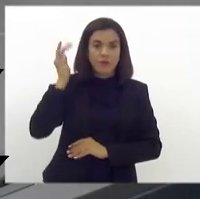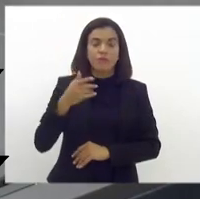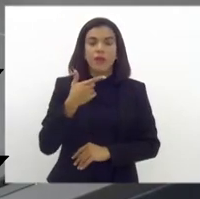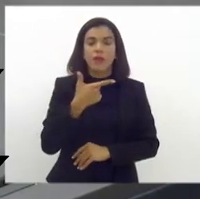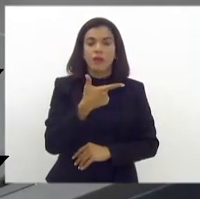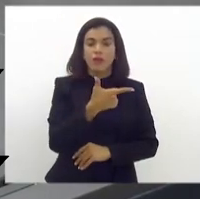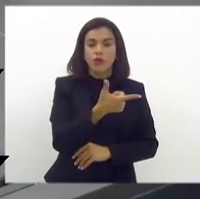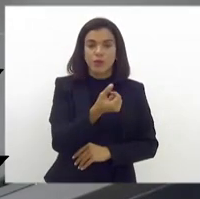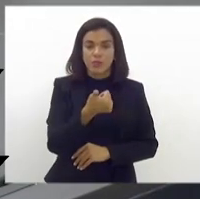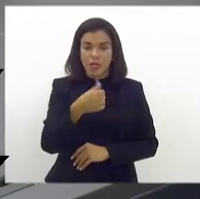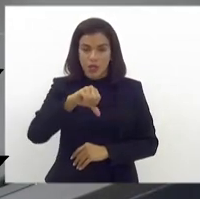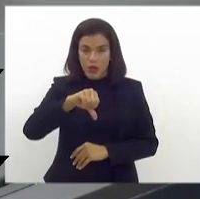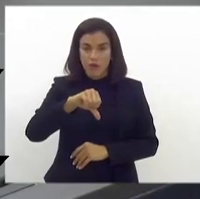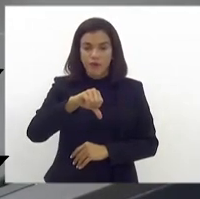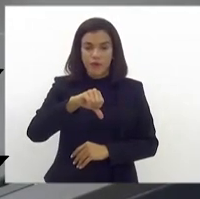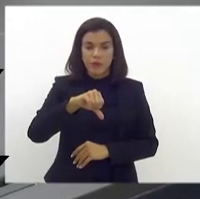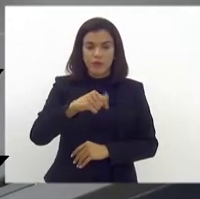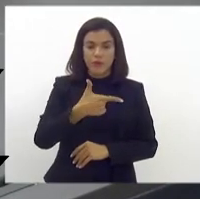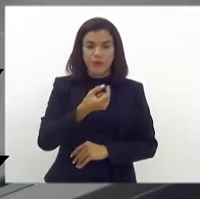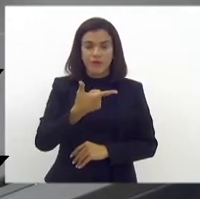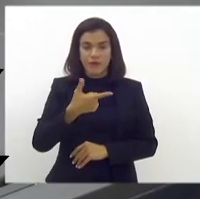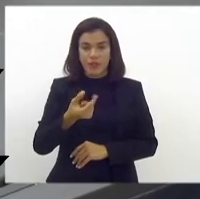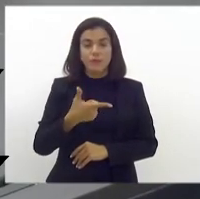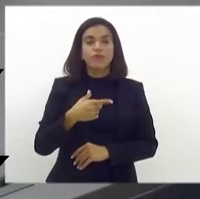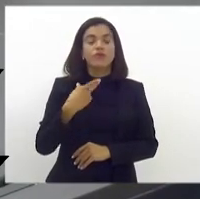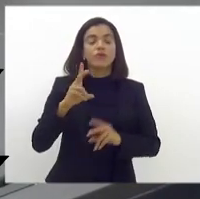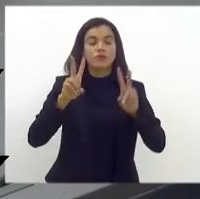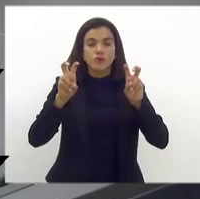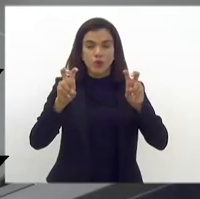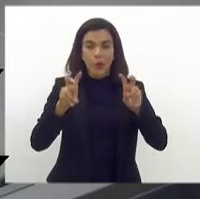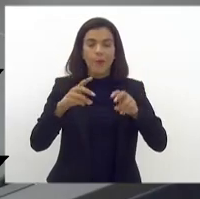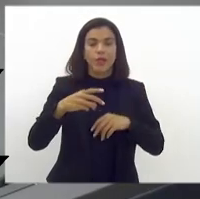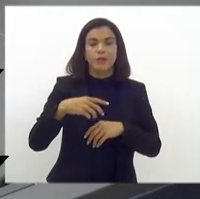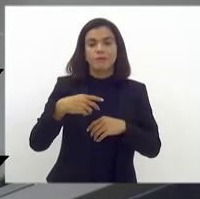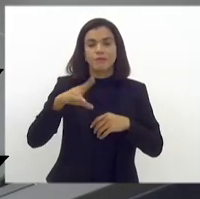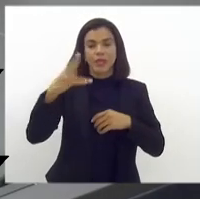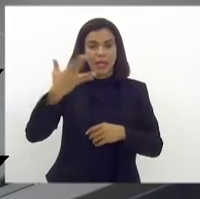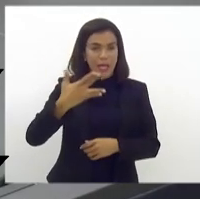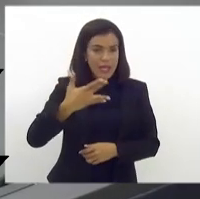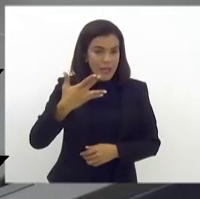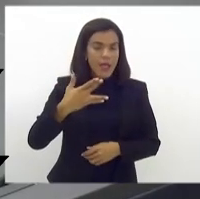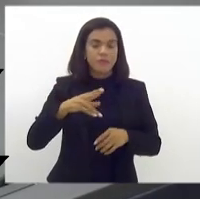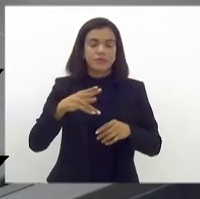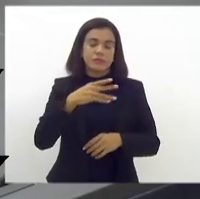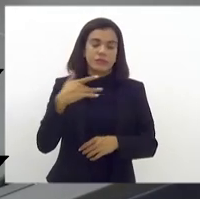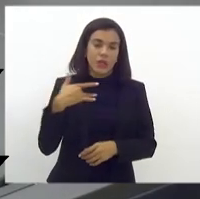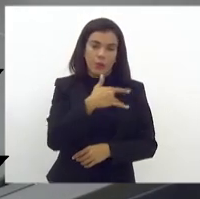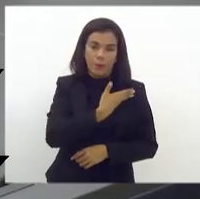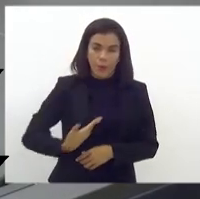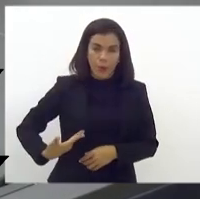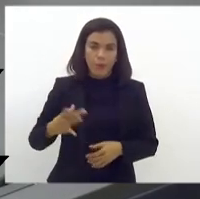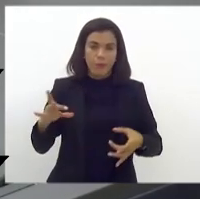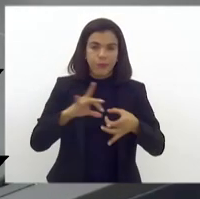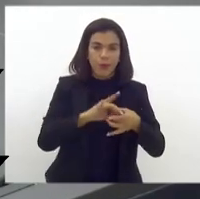de 2020, de autoria do deputado Carlos Mink, que dispõe sobre o fornecimento de cannabis para fins medicinais em todas as unidades de saúde pública conveniadas ao Sistema